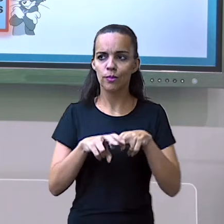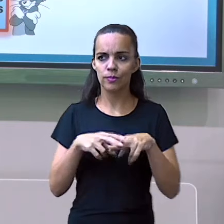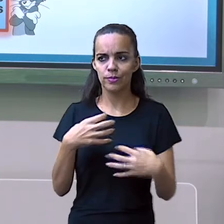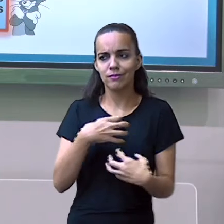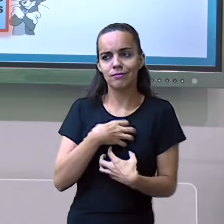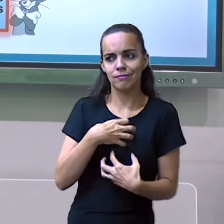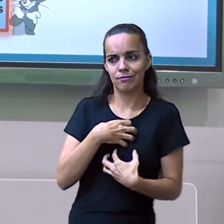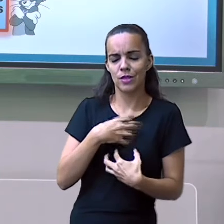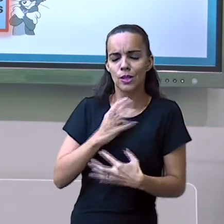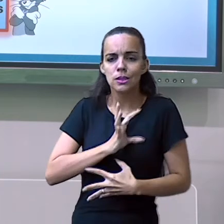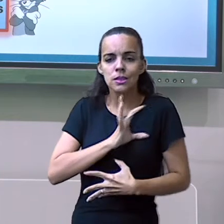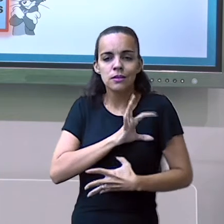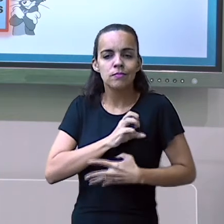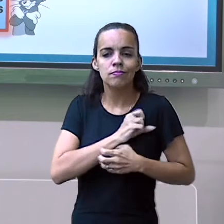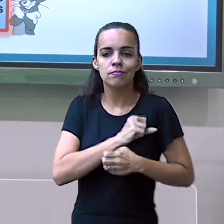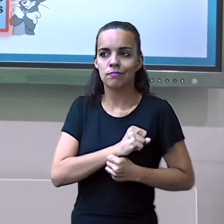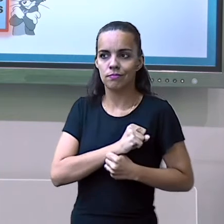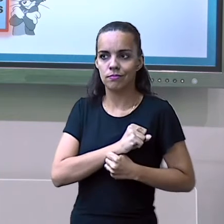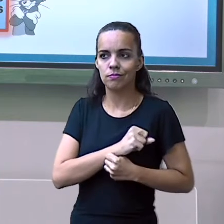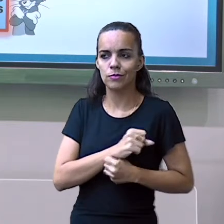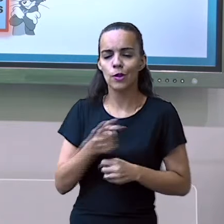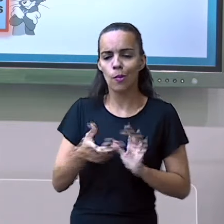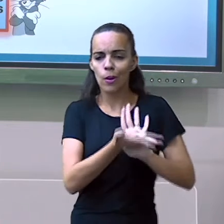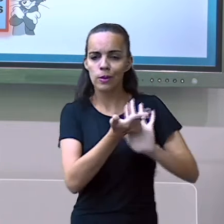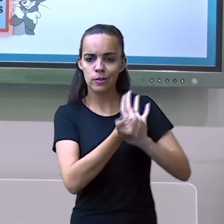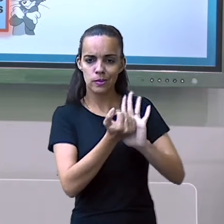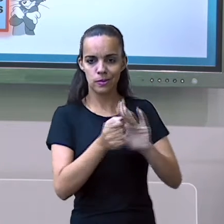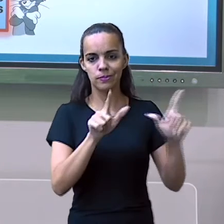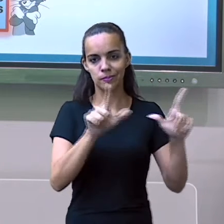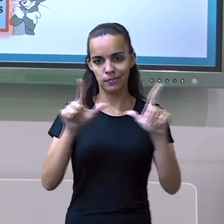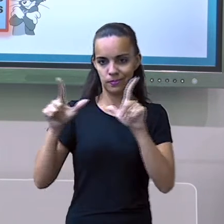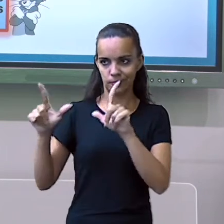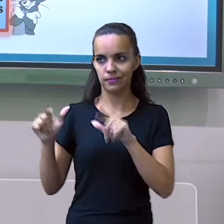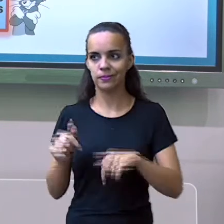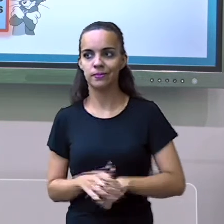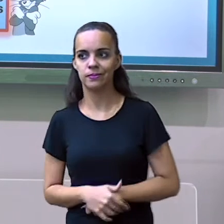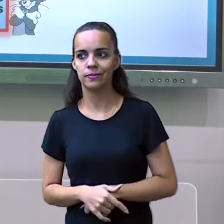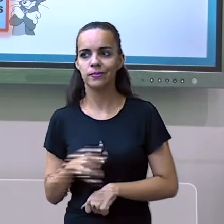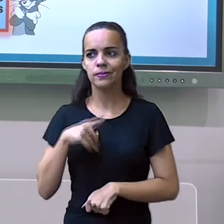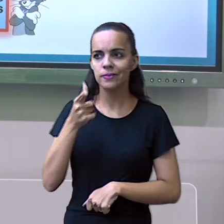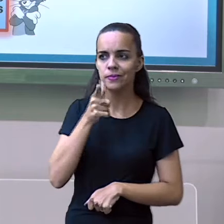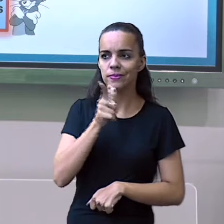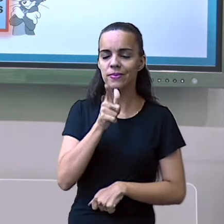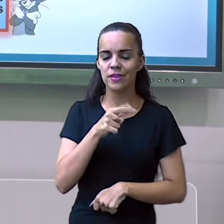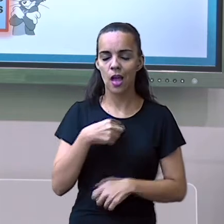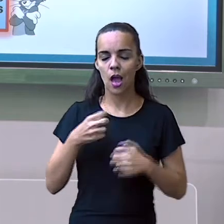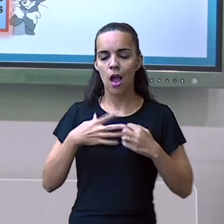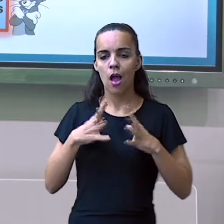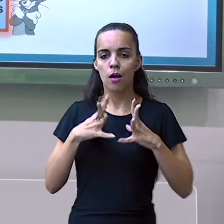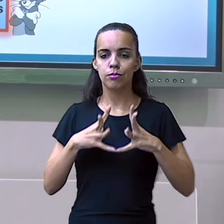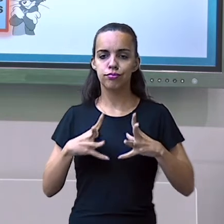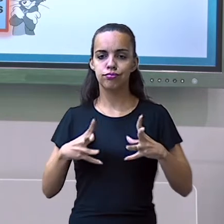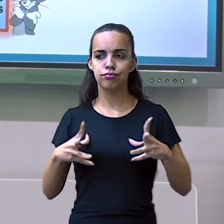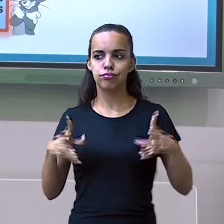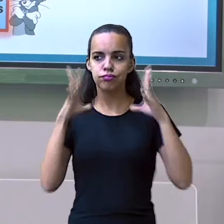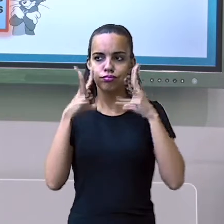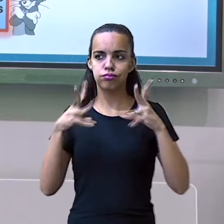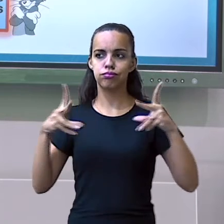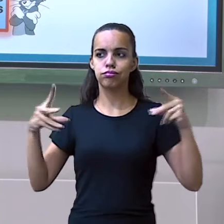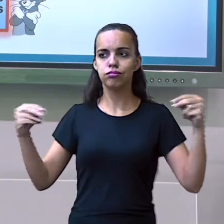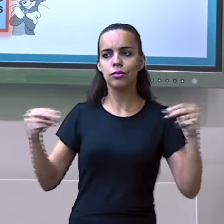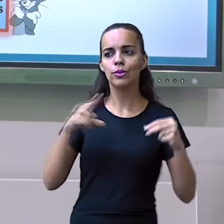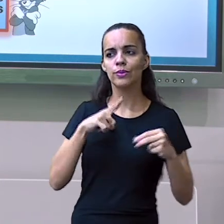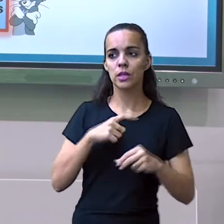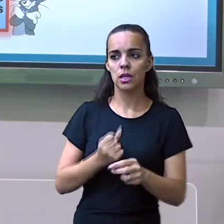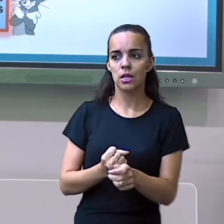não se apaixonar por esses desenhos animados, que conseguem aliviar a tensão e o